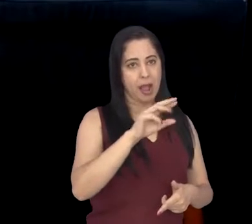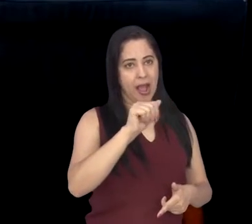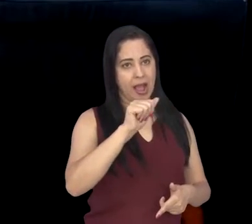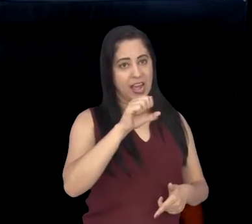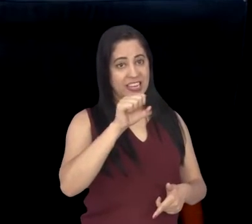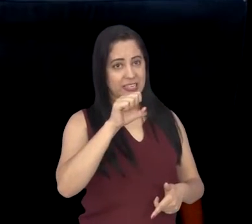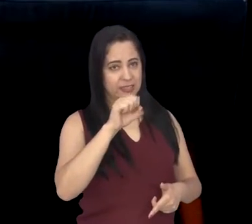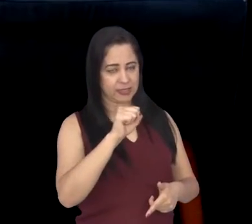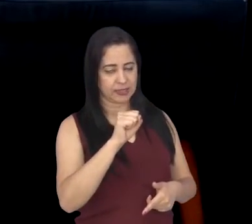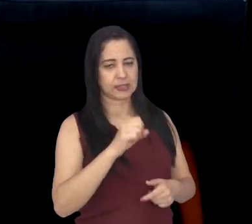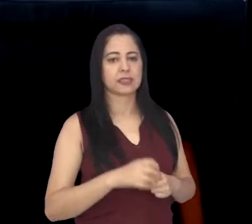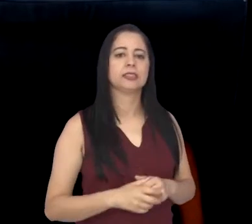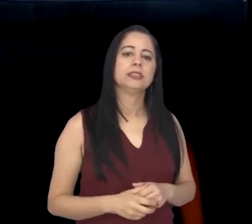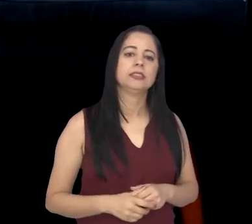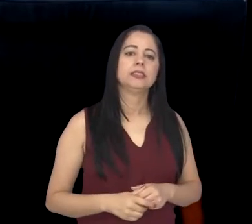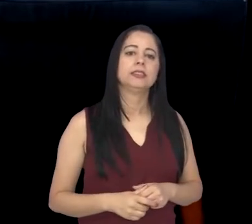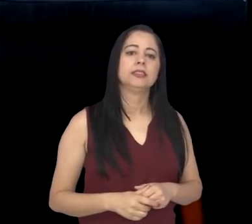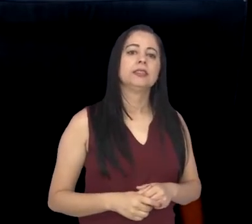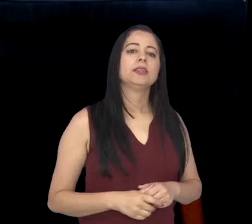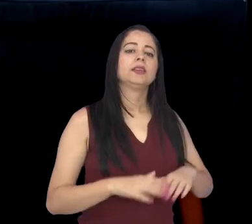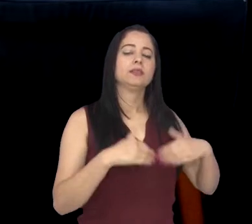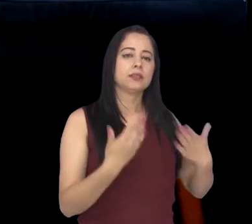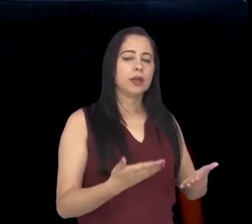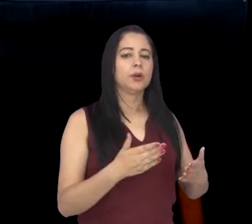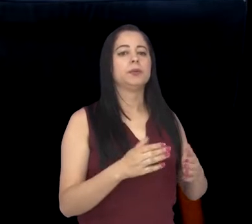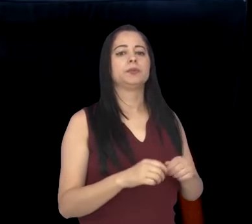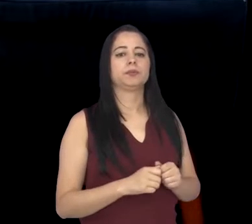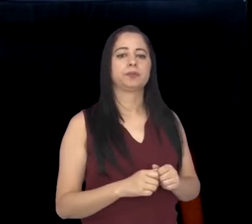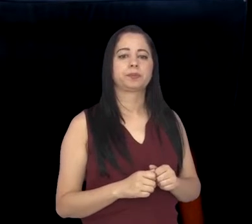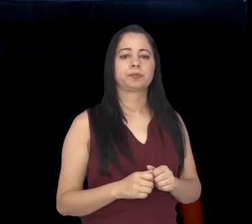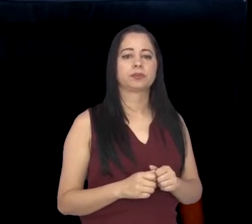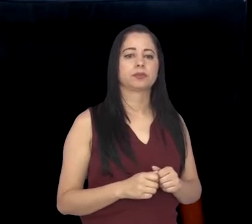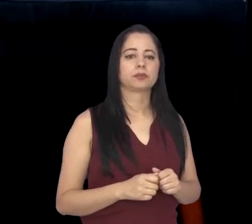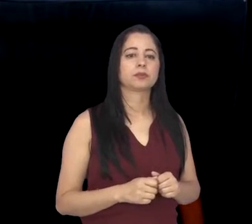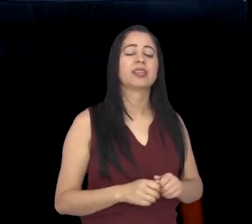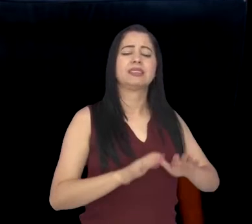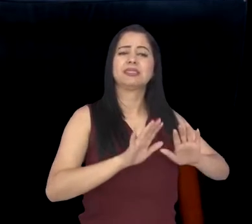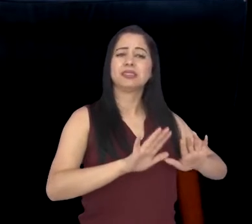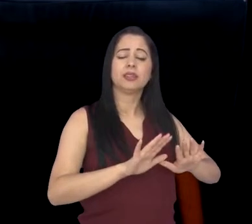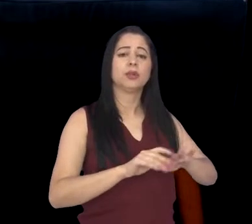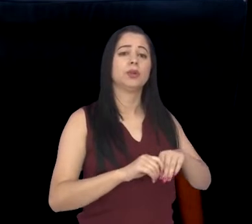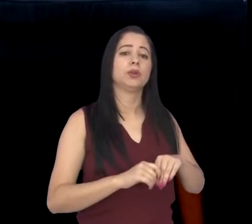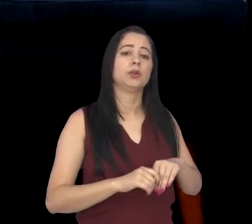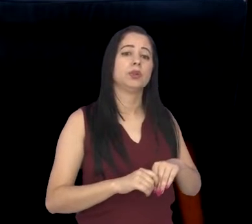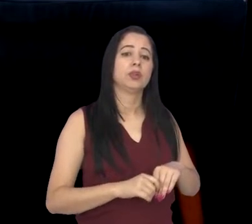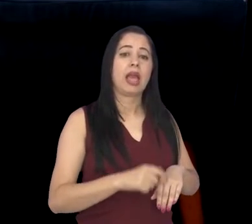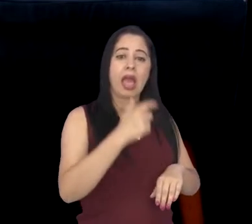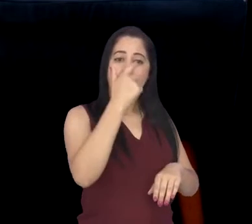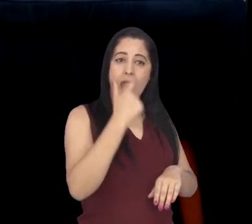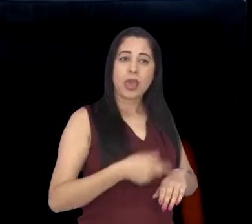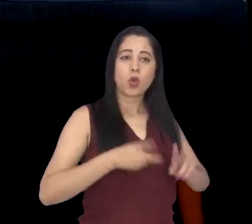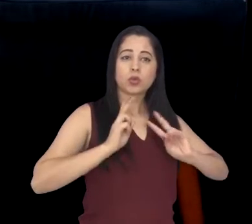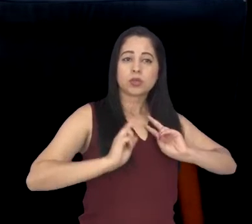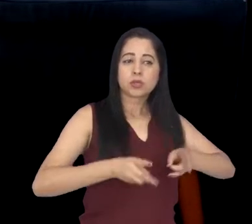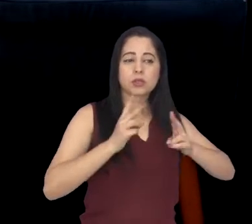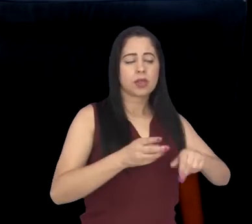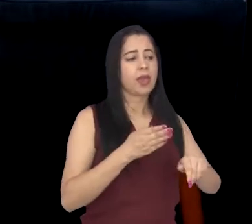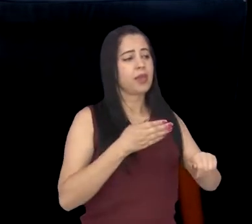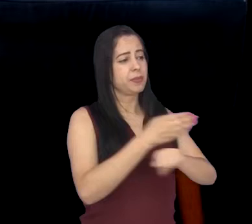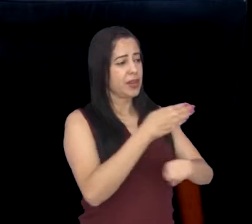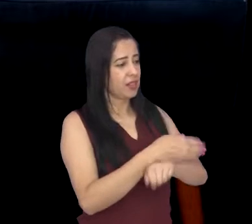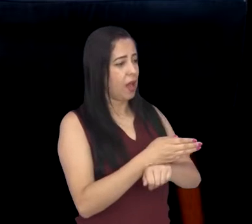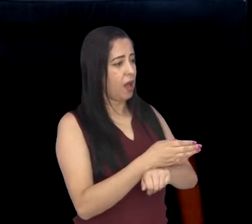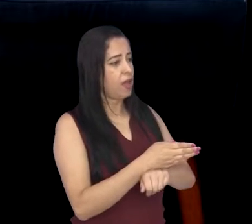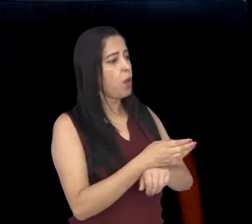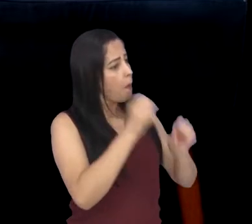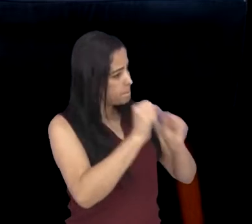Juarez Soares, que é daqui de São José. Recentemente, 2 anos. Então, eu ia nessas revistas e falava,